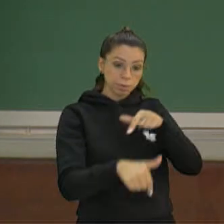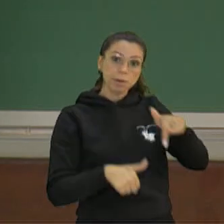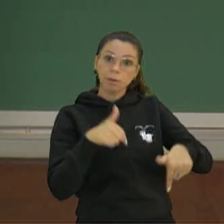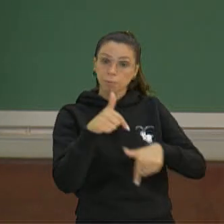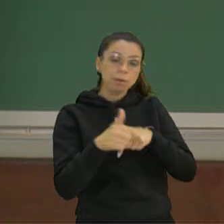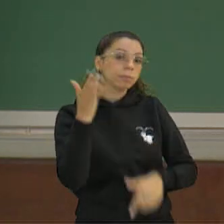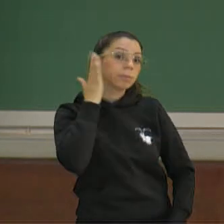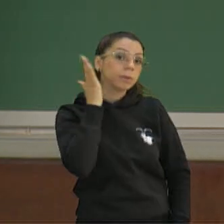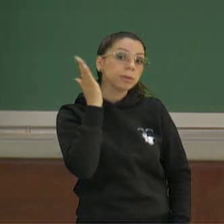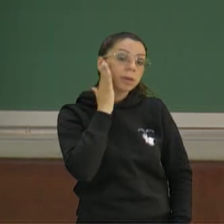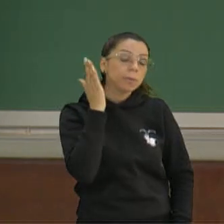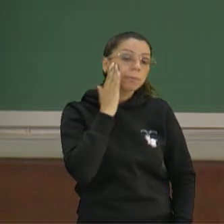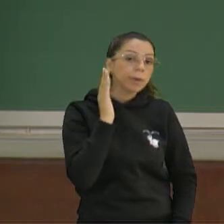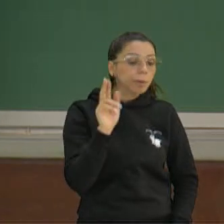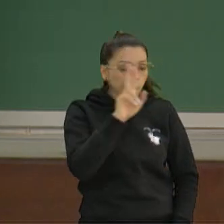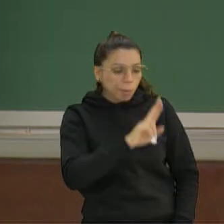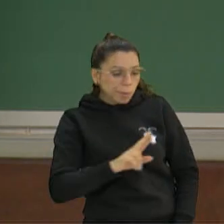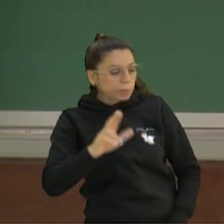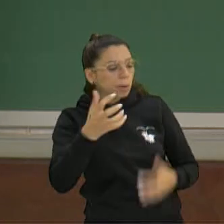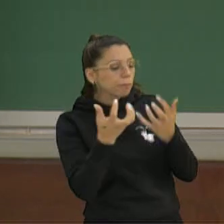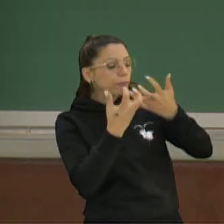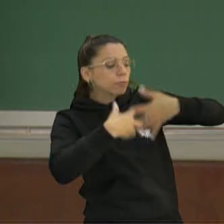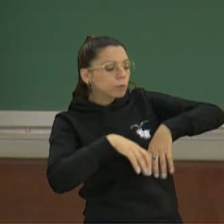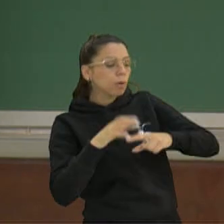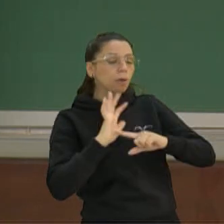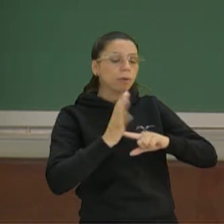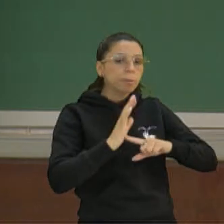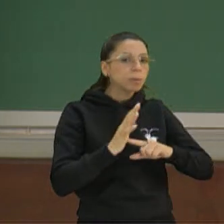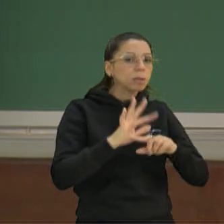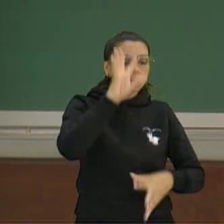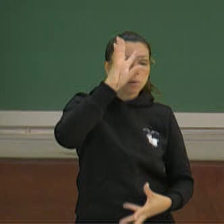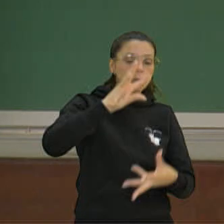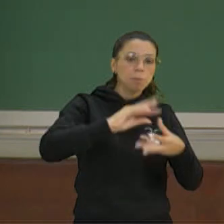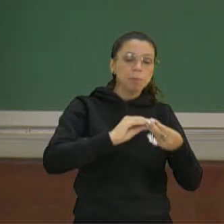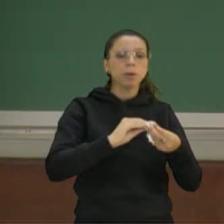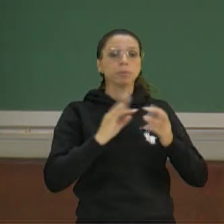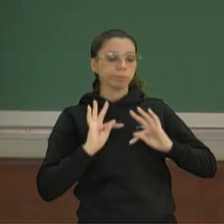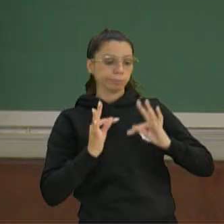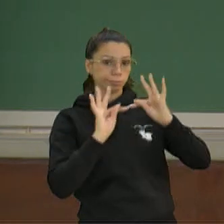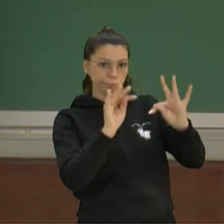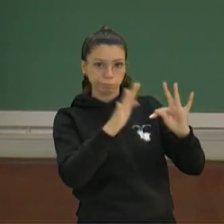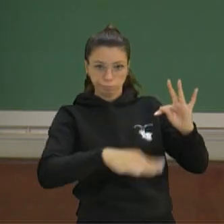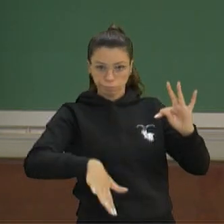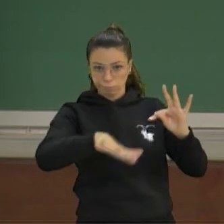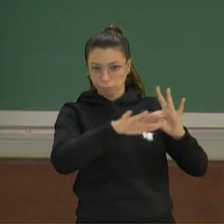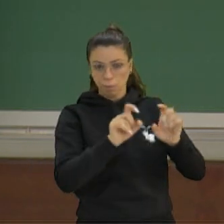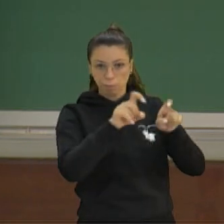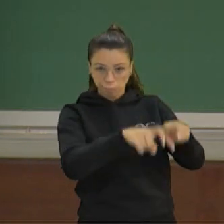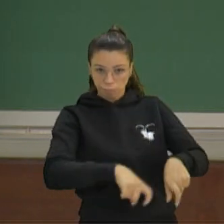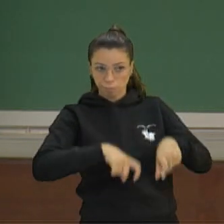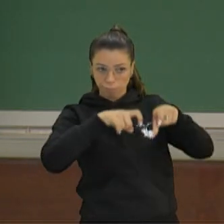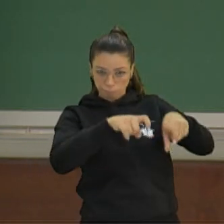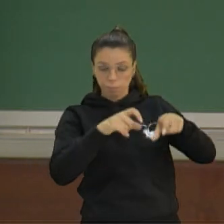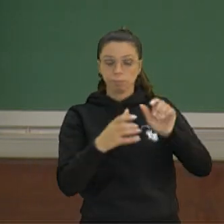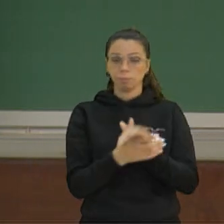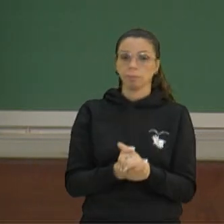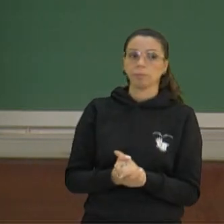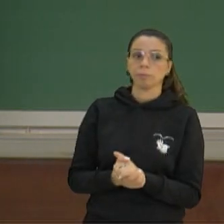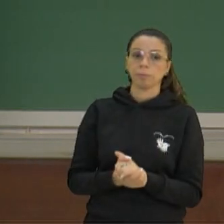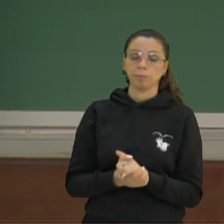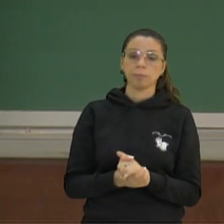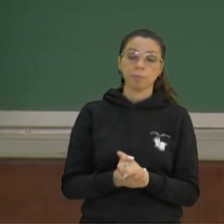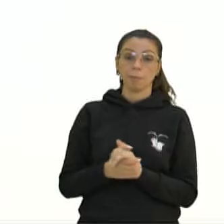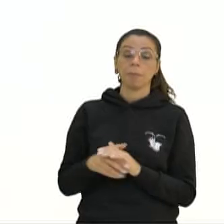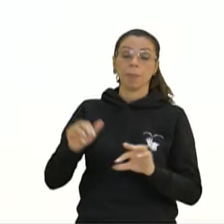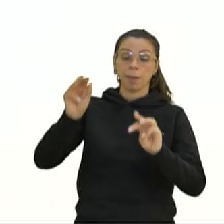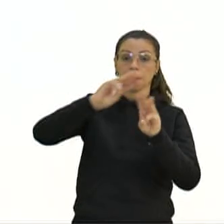que saber manusear as máquinas, ele tem que entender de toda a tecnologia que envolve a agricultura intensiva. Esse